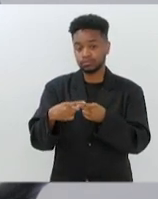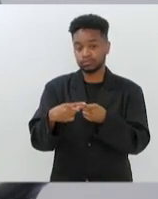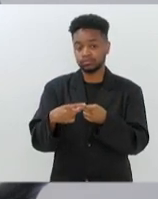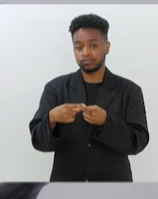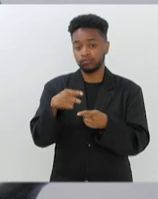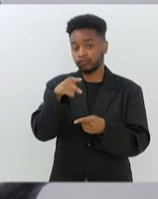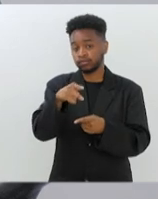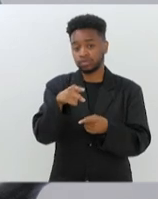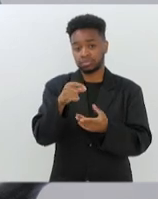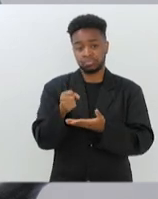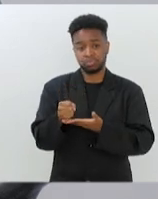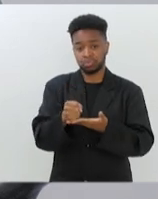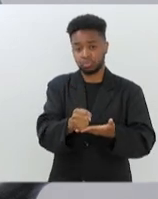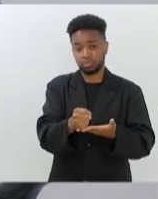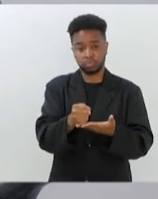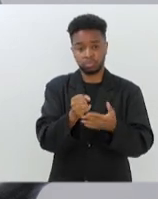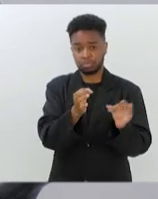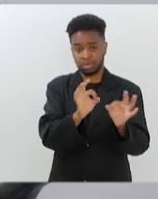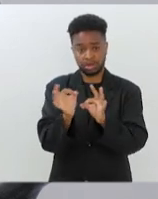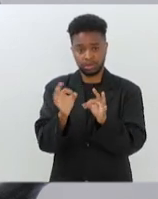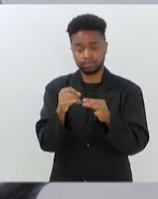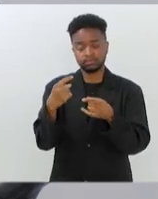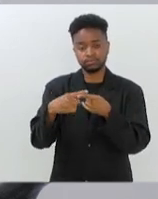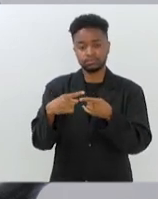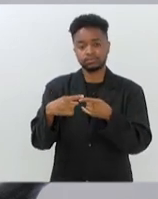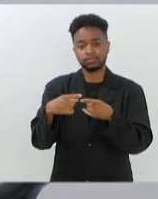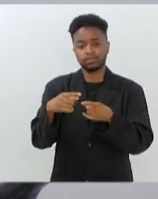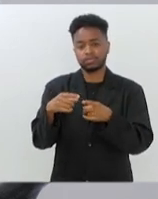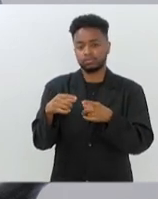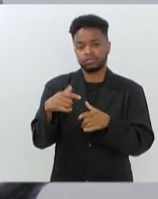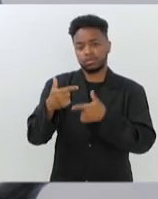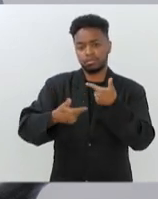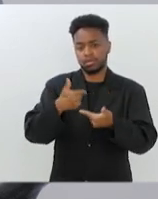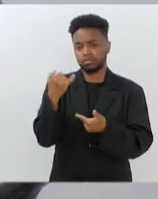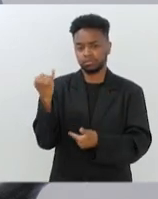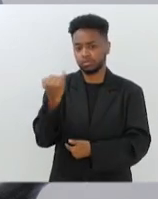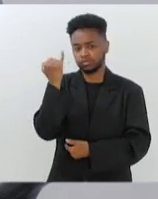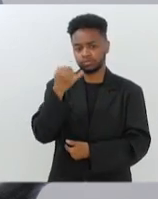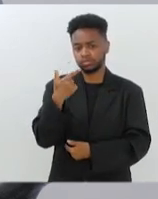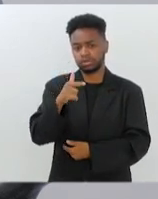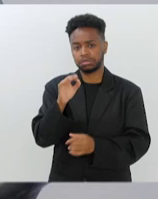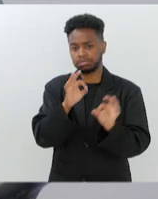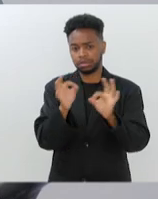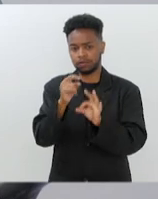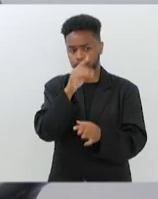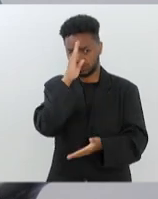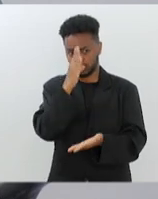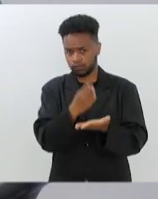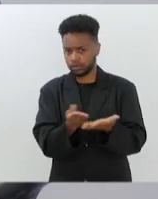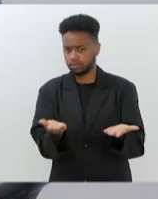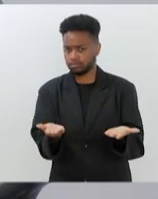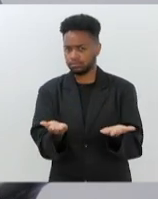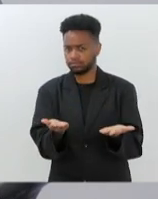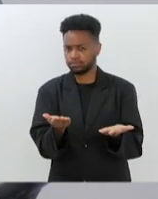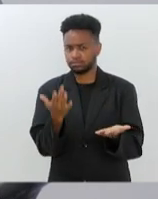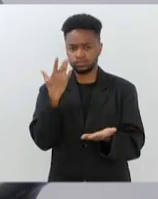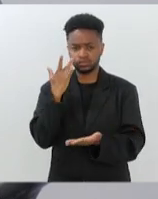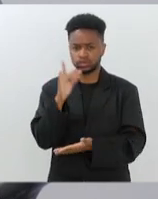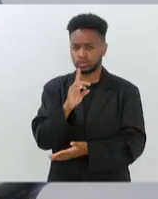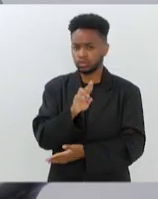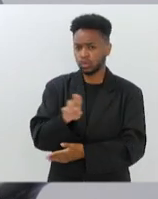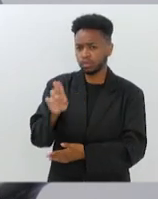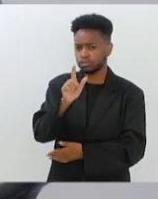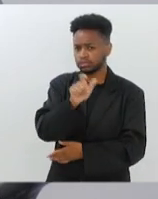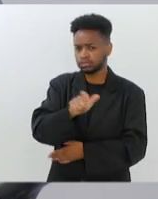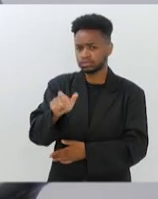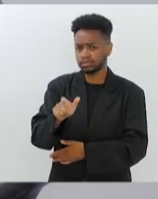levado para uma missão tão peculiar alguém da sua própria confiança o senhor também não sabia o nome das pessoas demorou